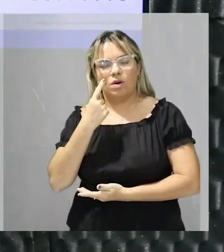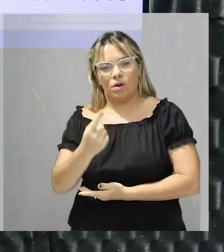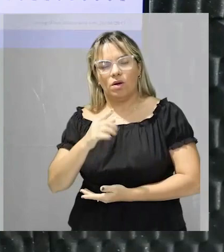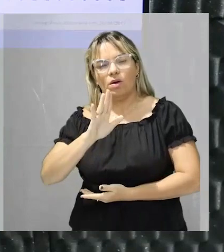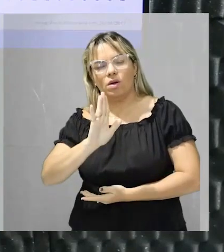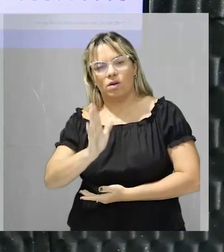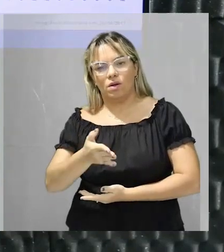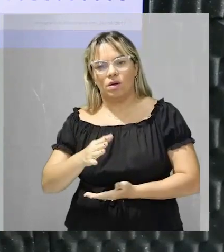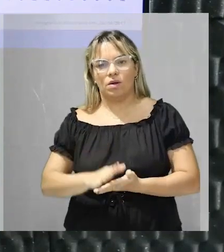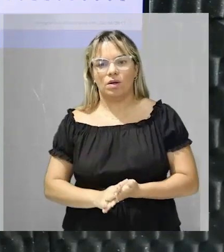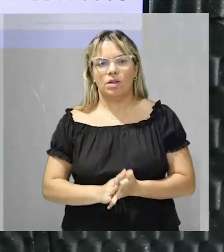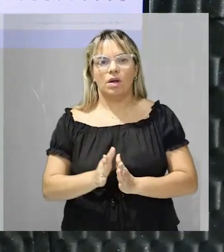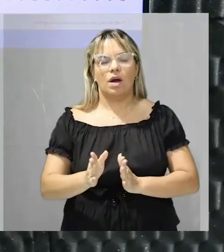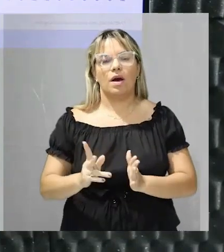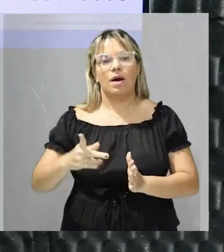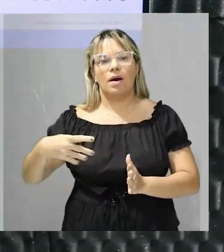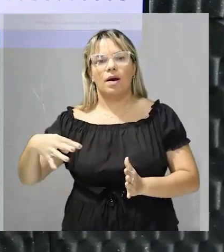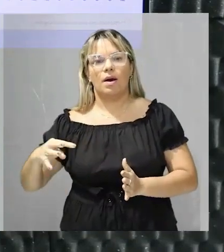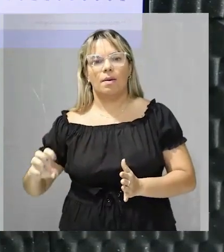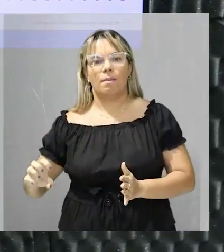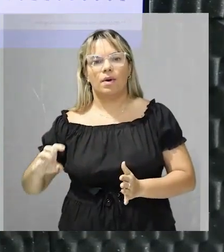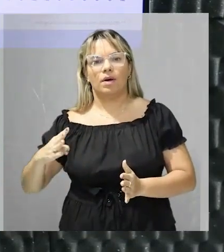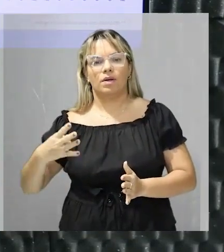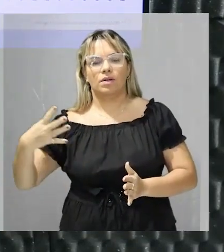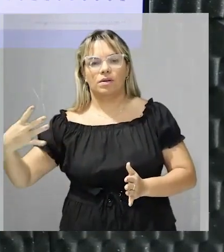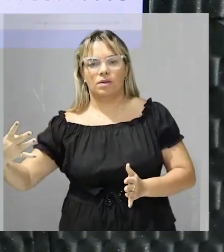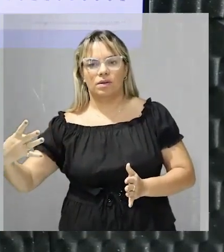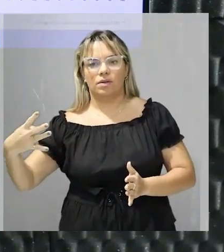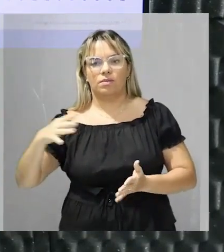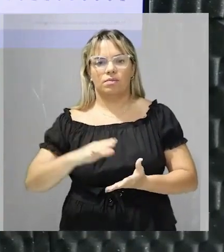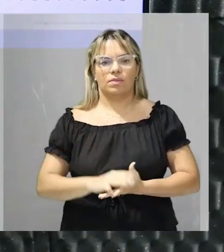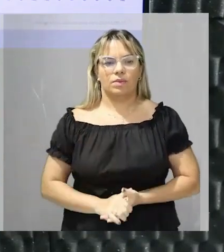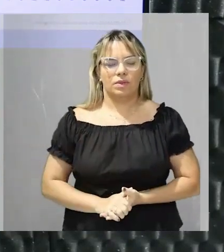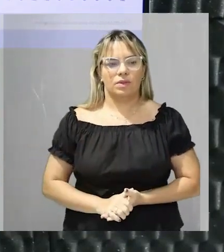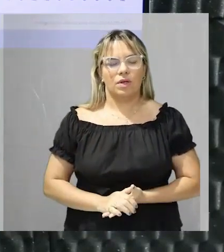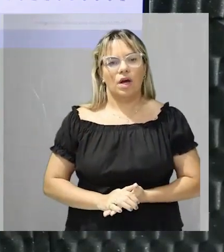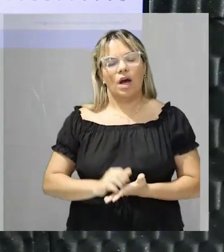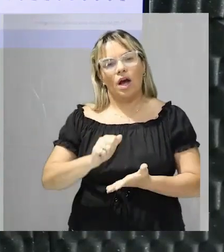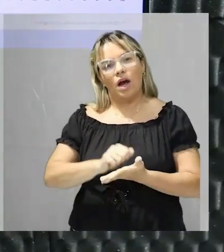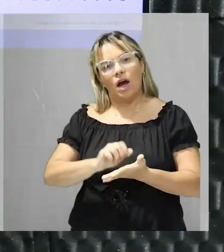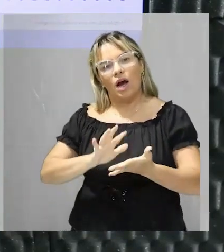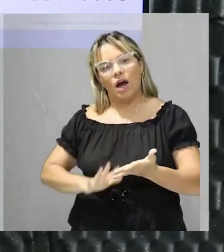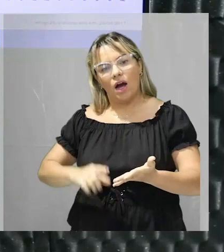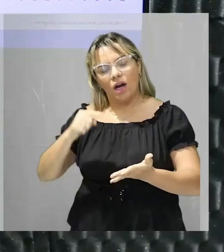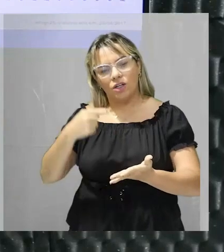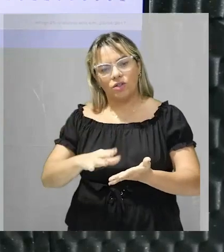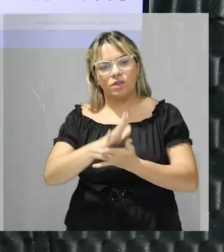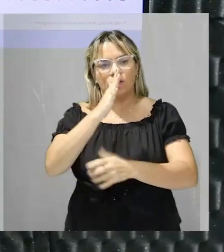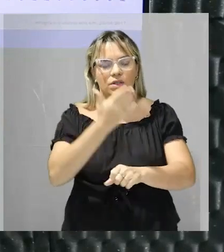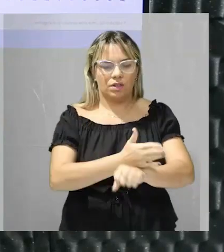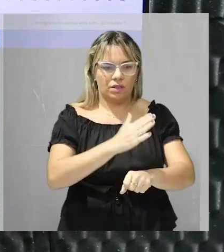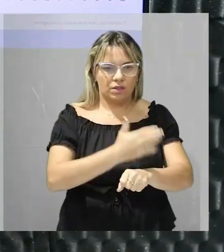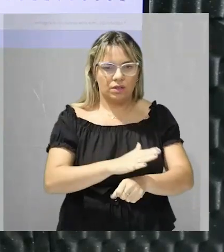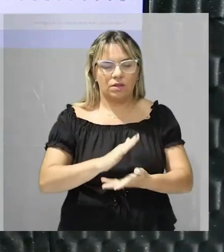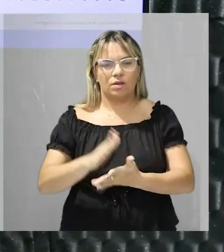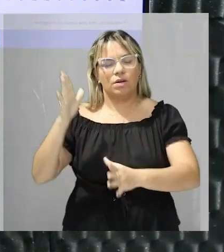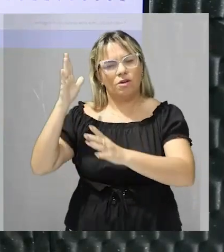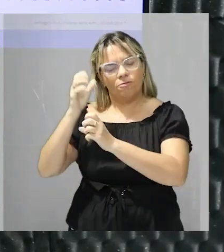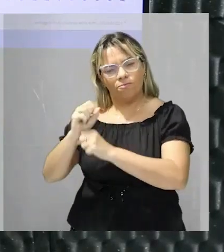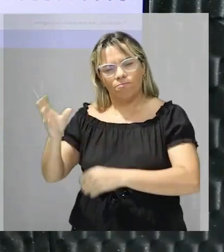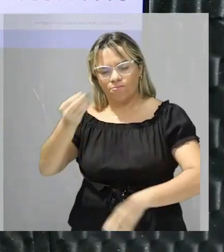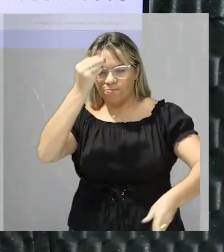na quarta aula trazendo exercícios dessa natureza tá então a gente reforça a necessidade de